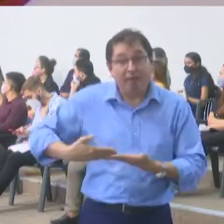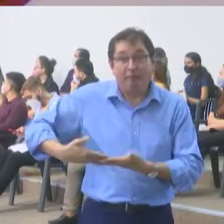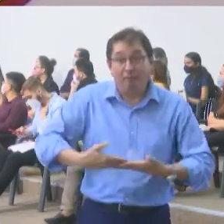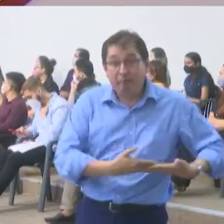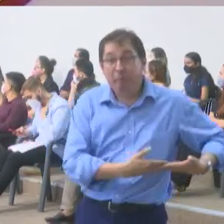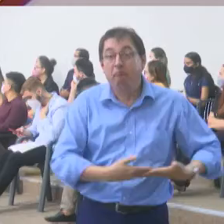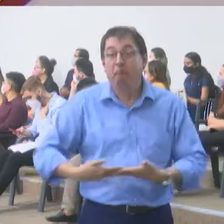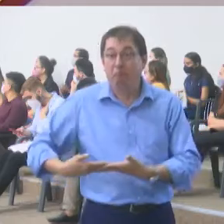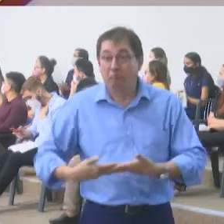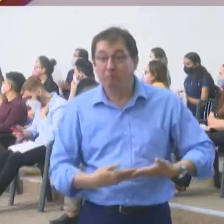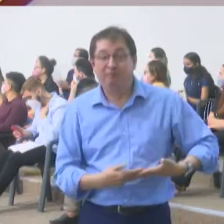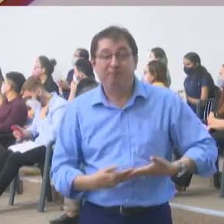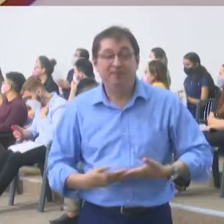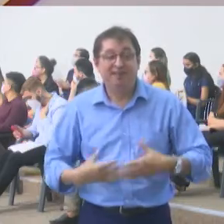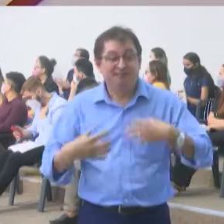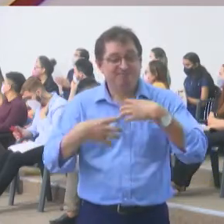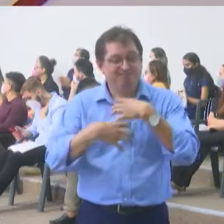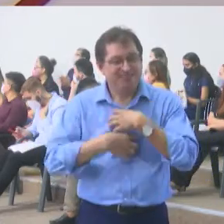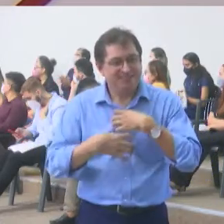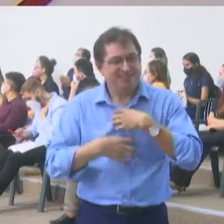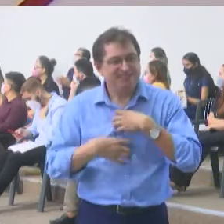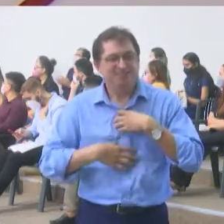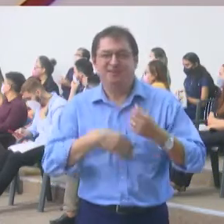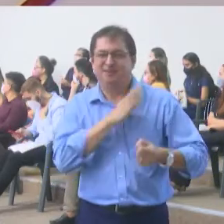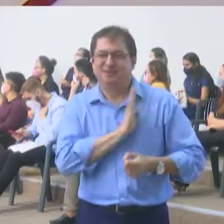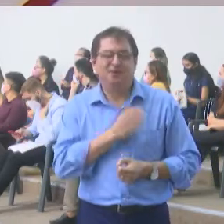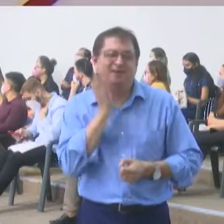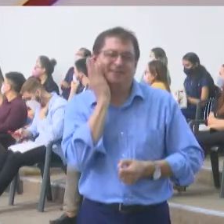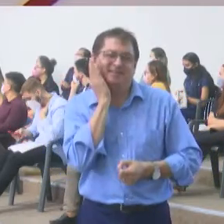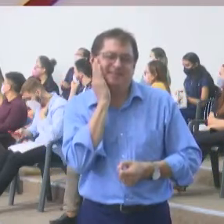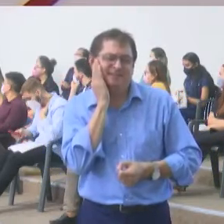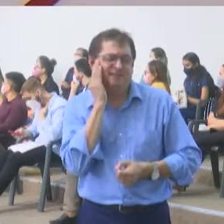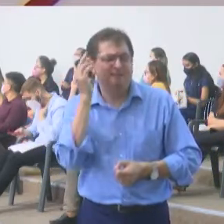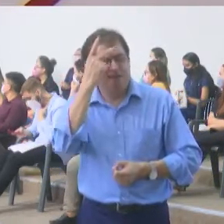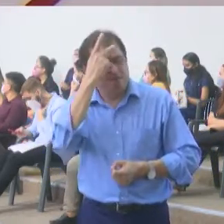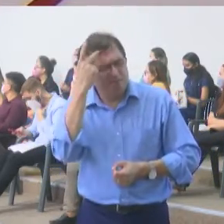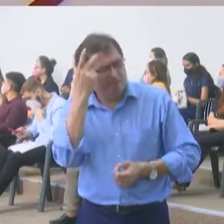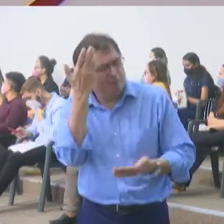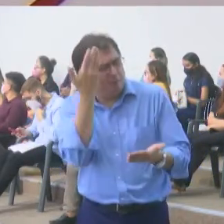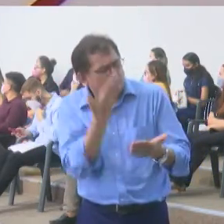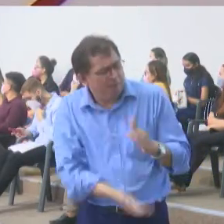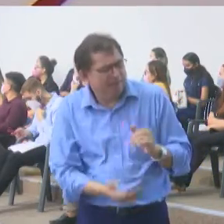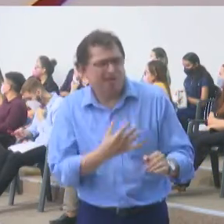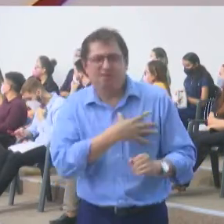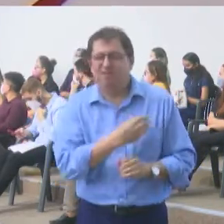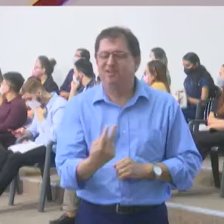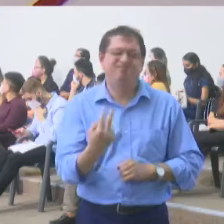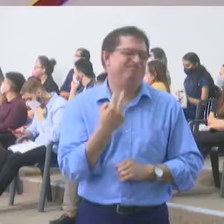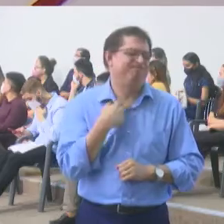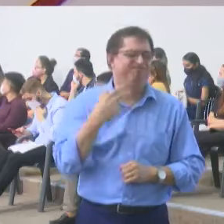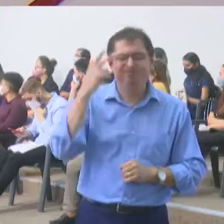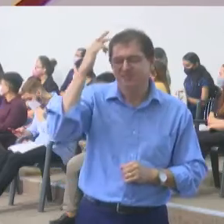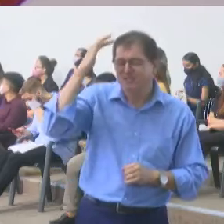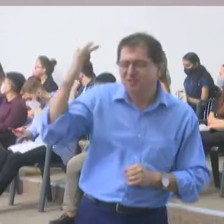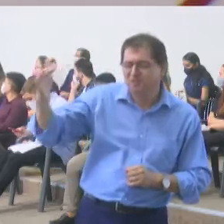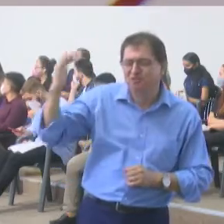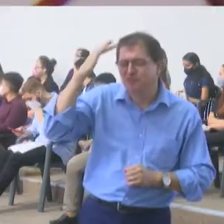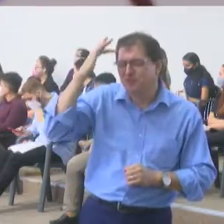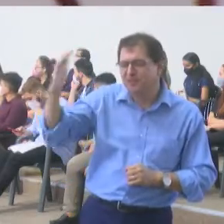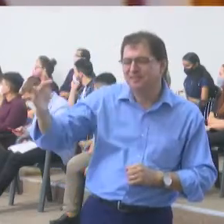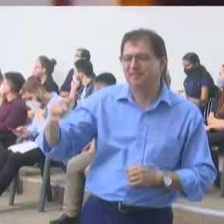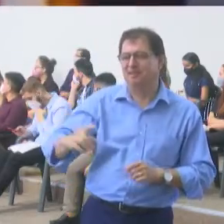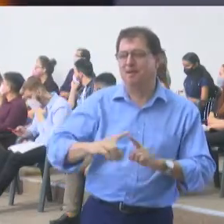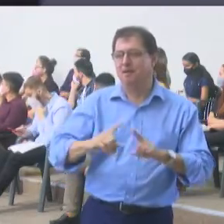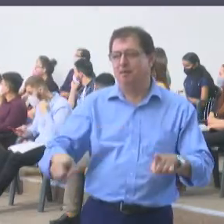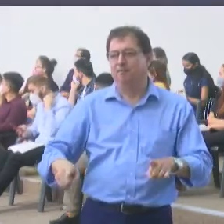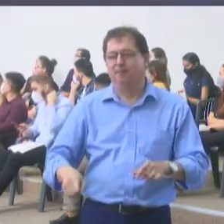O instinto materno de uma mãe, de alguém que perdeu os filhos, de alguém que não podia mais sonhar, de alguém que não podia levantar a cabeça,